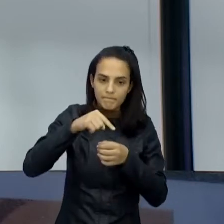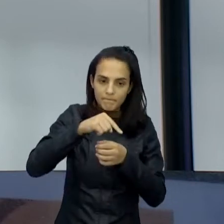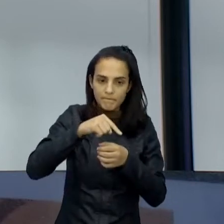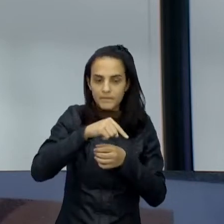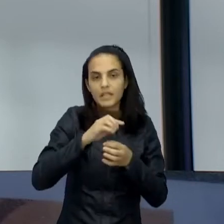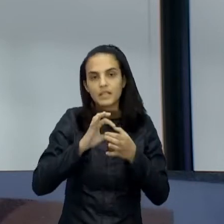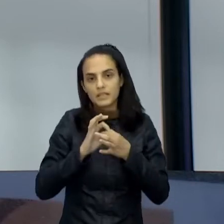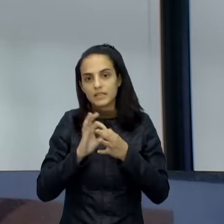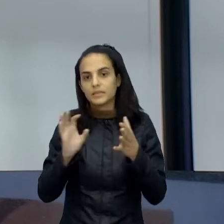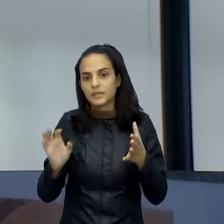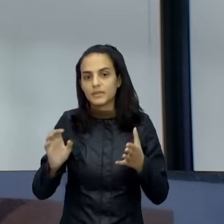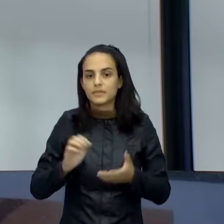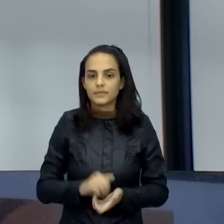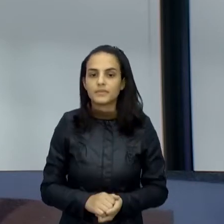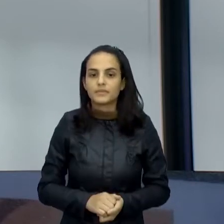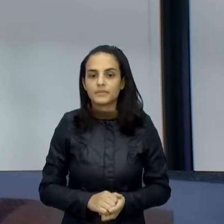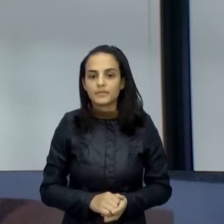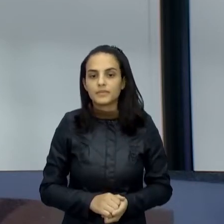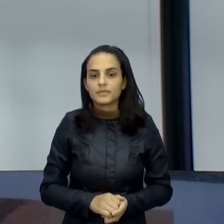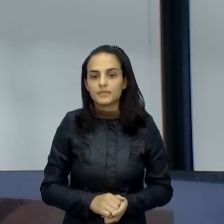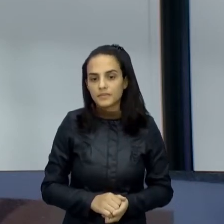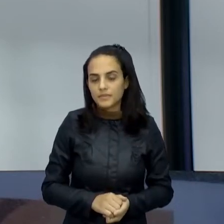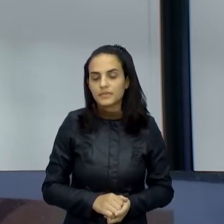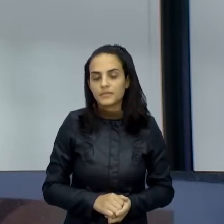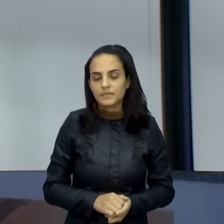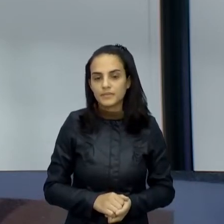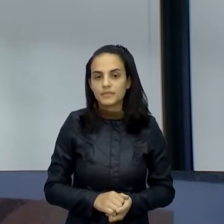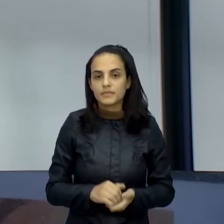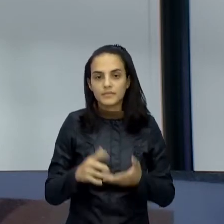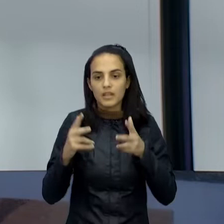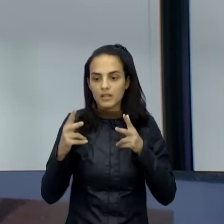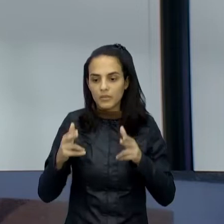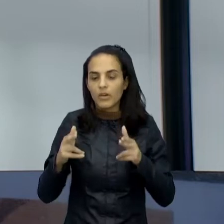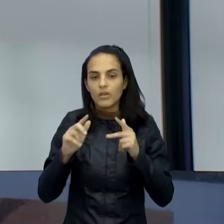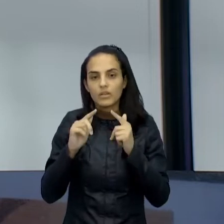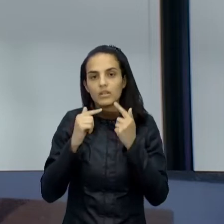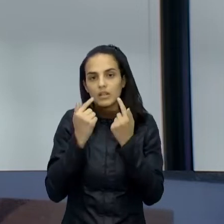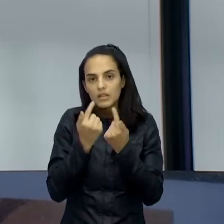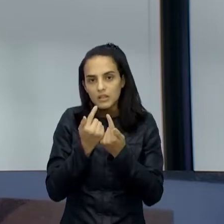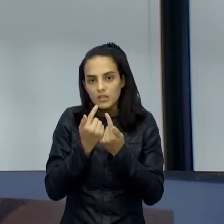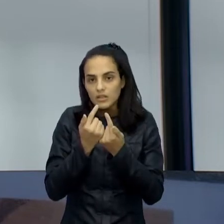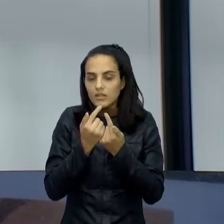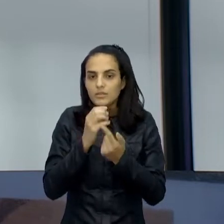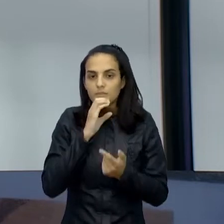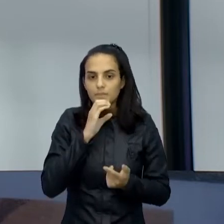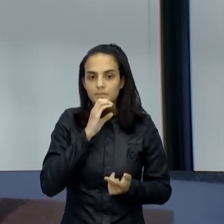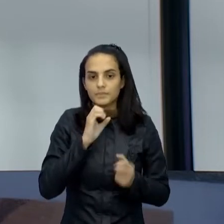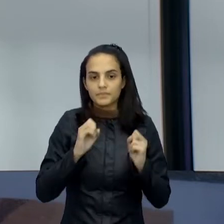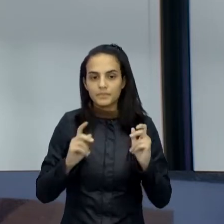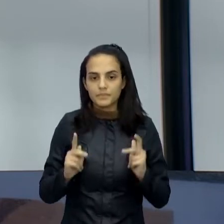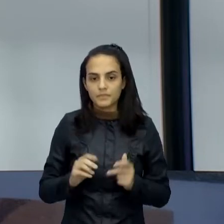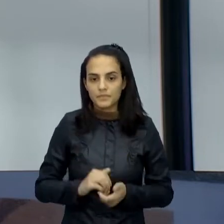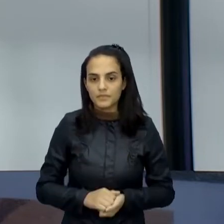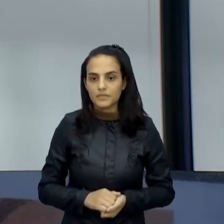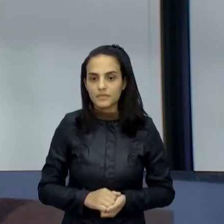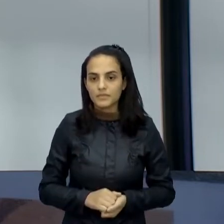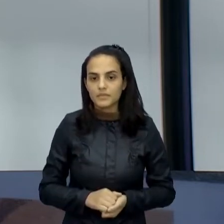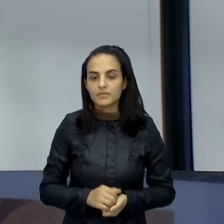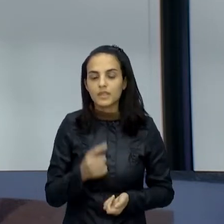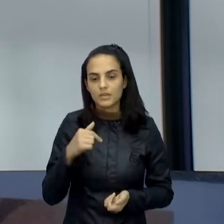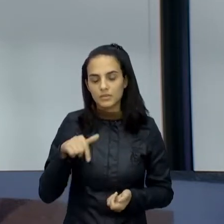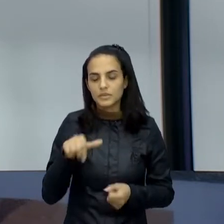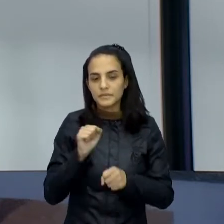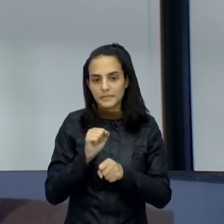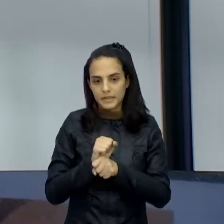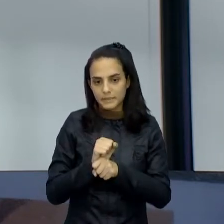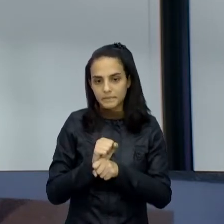seja, o vapor vai empurrar essa turbina, que nem lá na geotérmica, que nem em todas as termoelétricas. Aí a gente vai parar